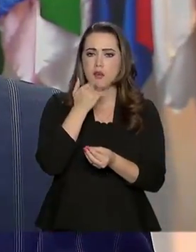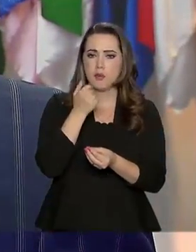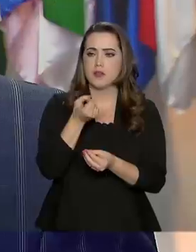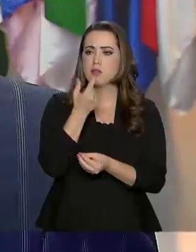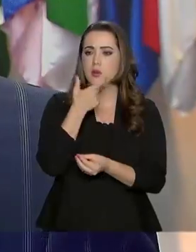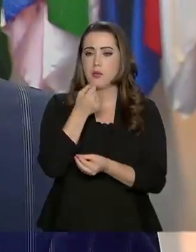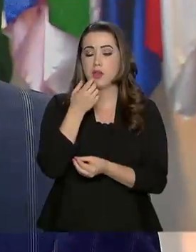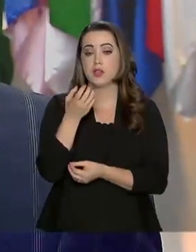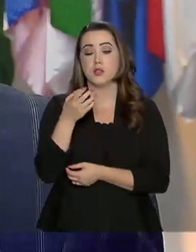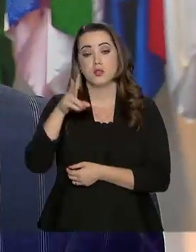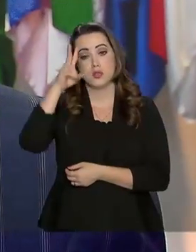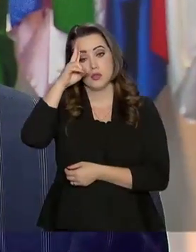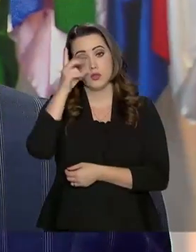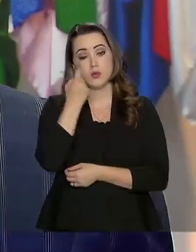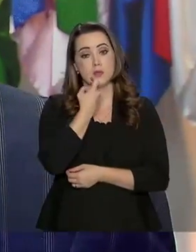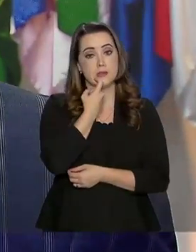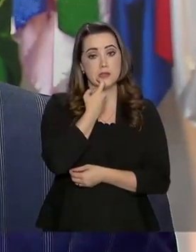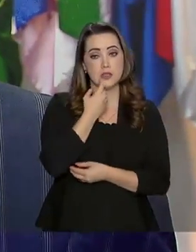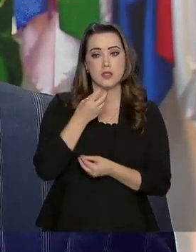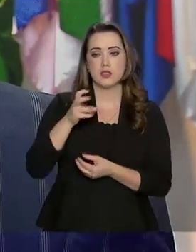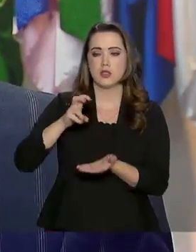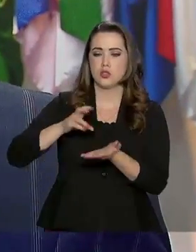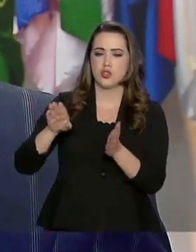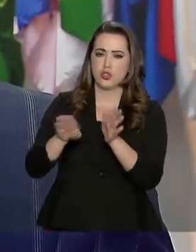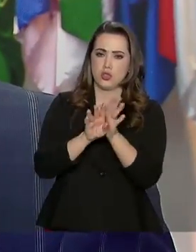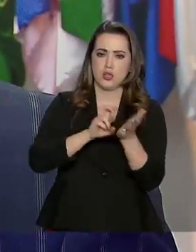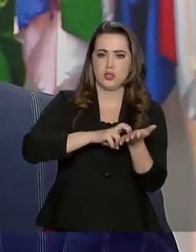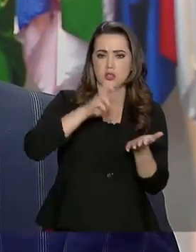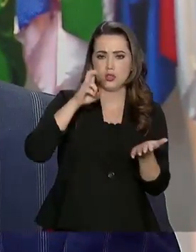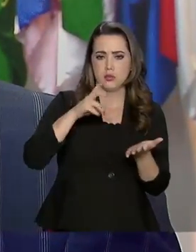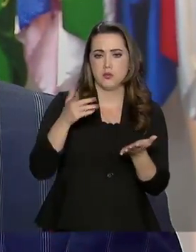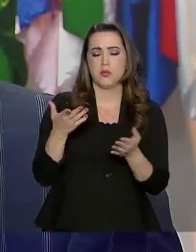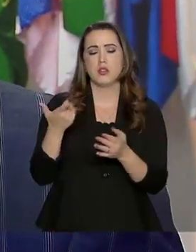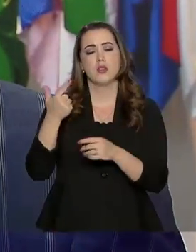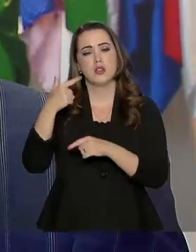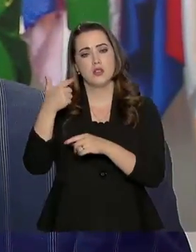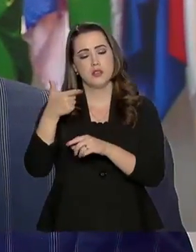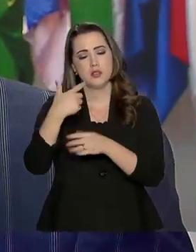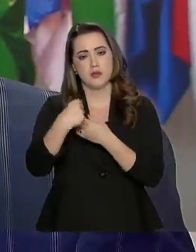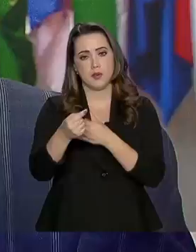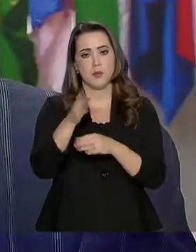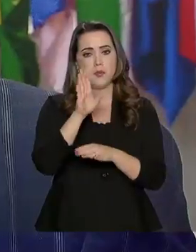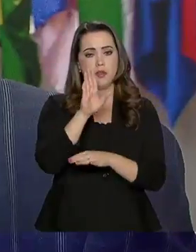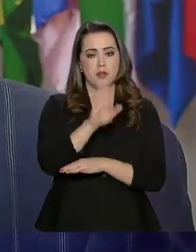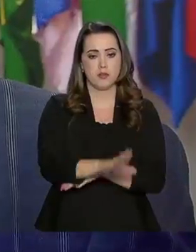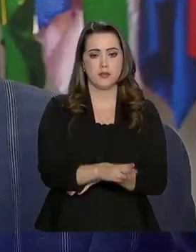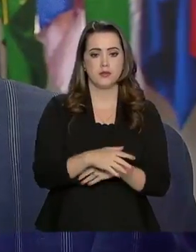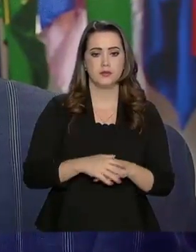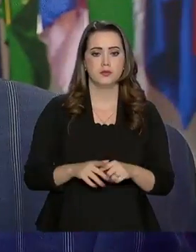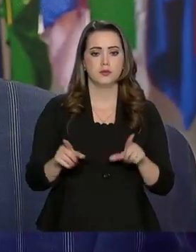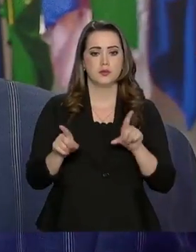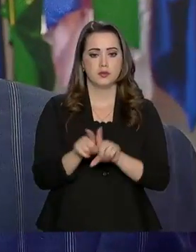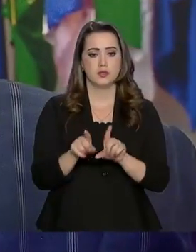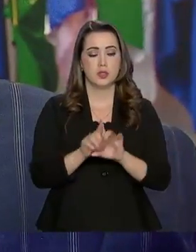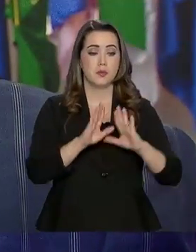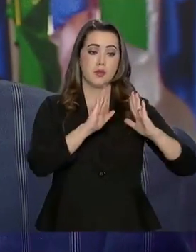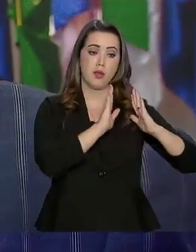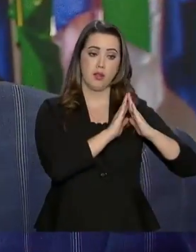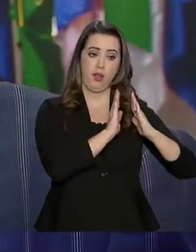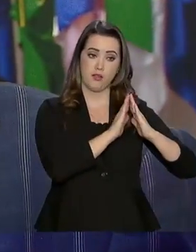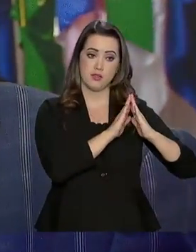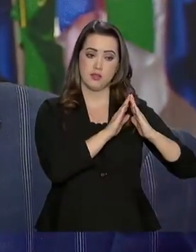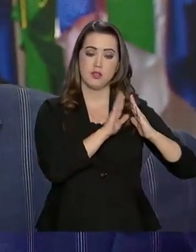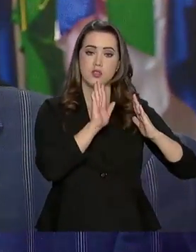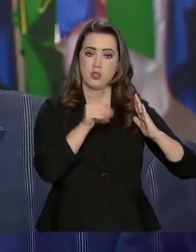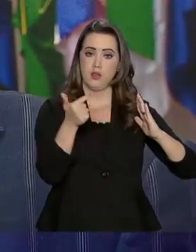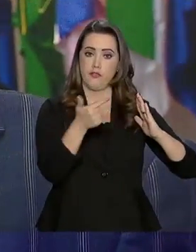sexta-feira a família leva pela manhã e tira no no no final da tarde e temos também a moradia do que já tem